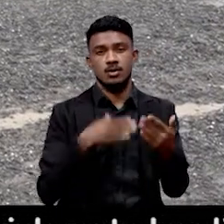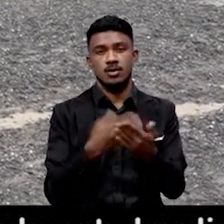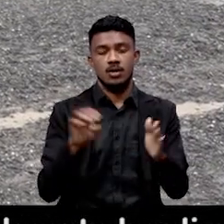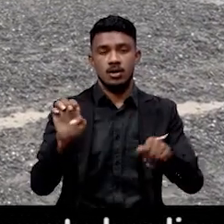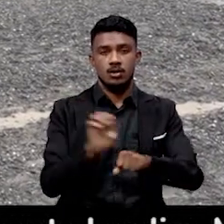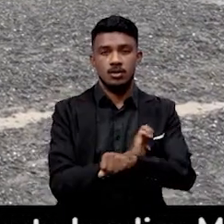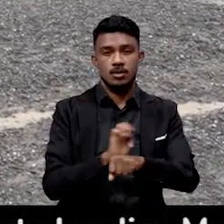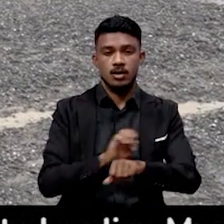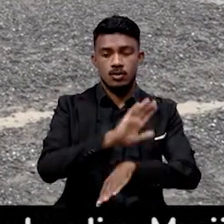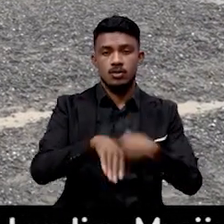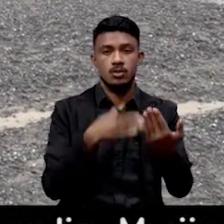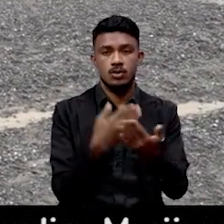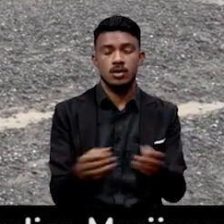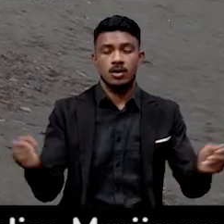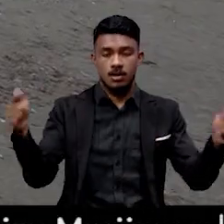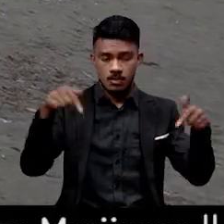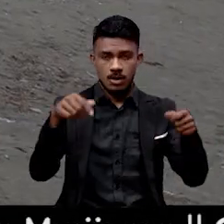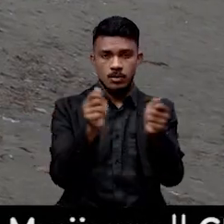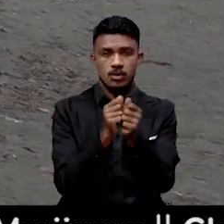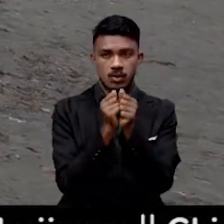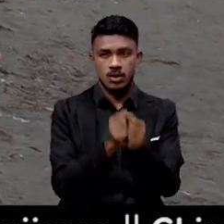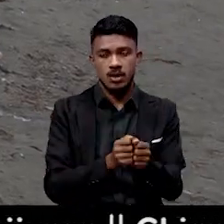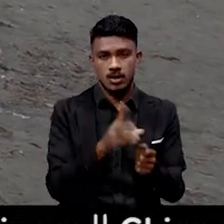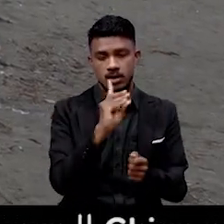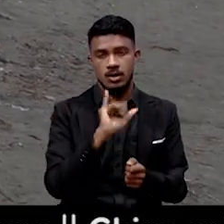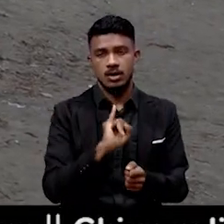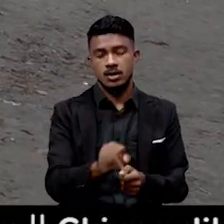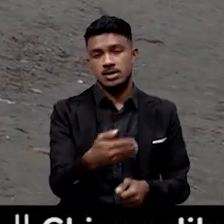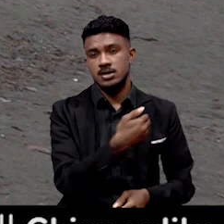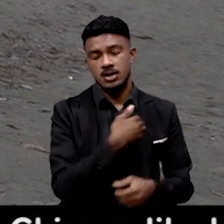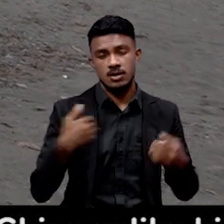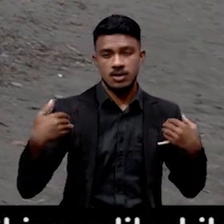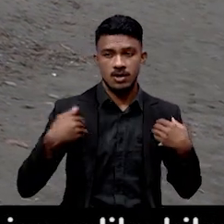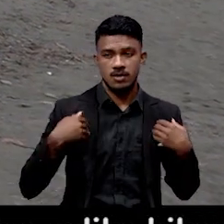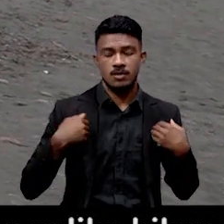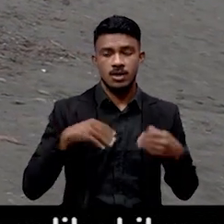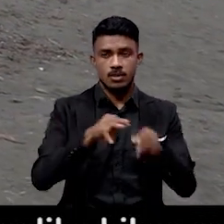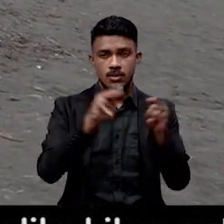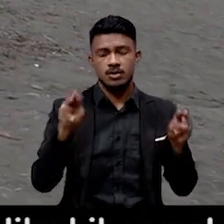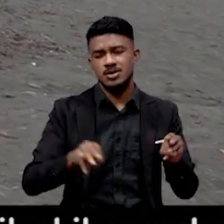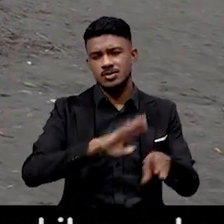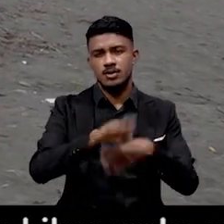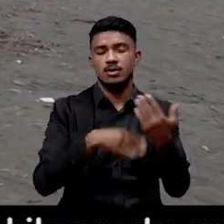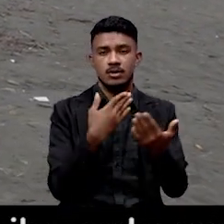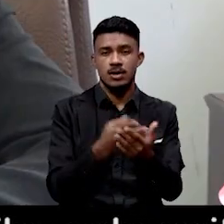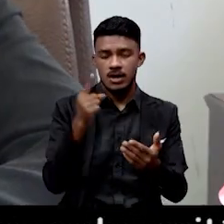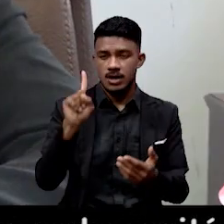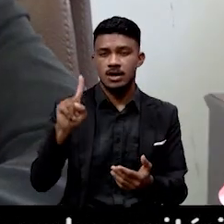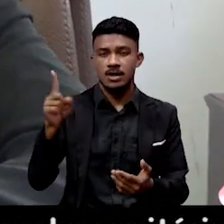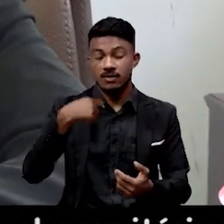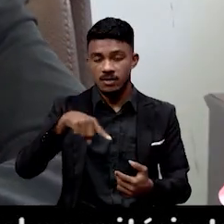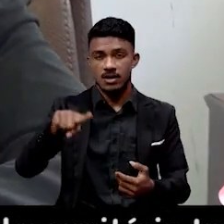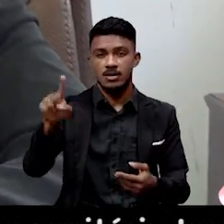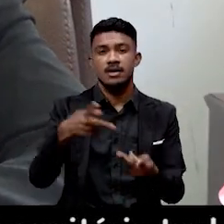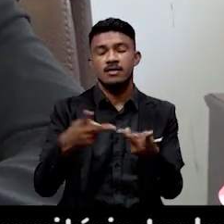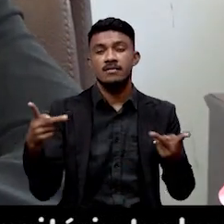rototo, centraliza a cidade de Lim. Sidau kia distribusang be poderes ba iha munisipi ototu para ididek filaba harian ini fating hal